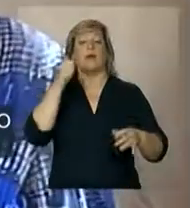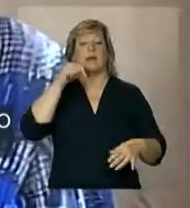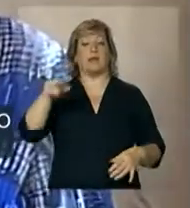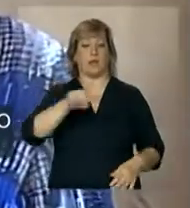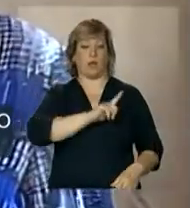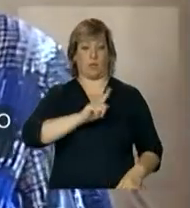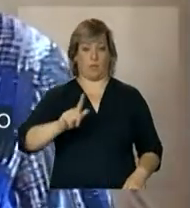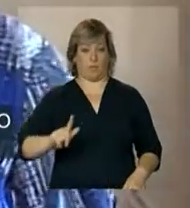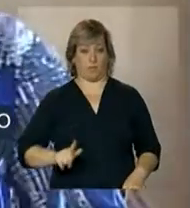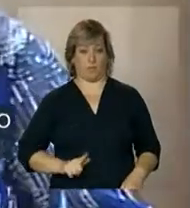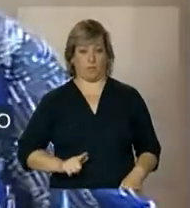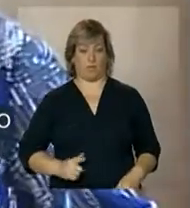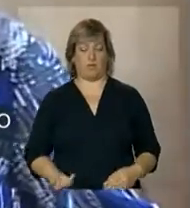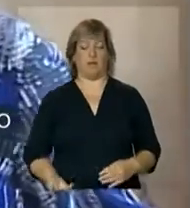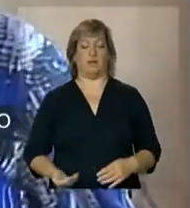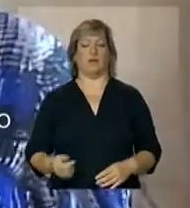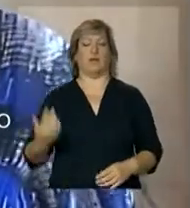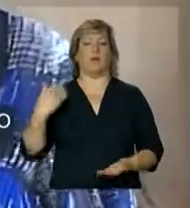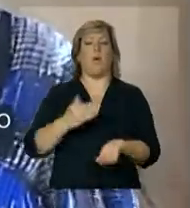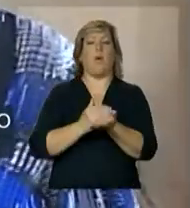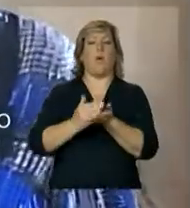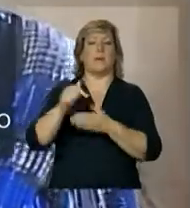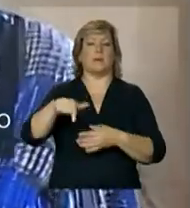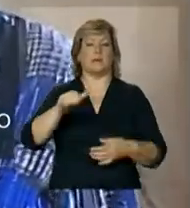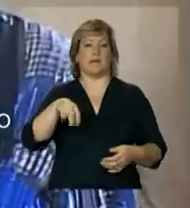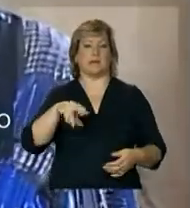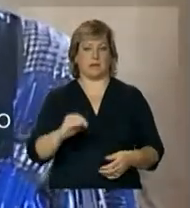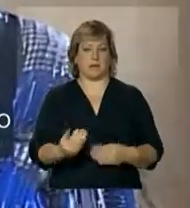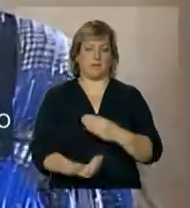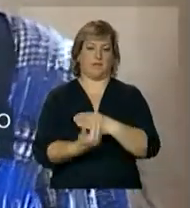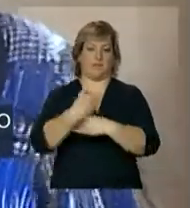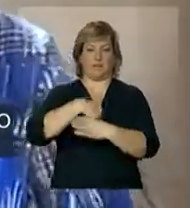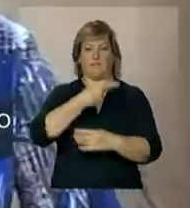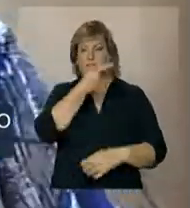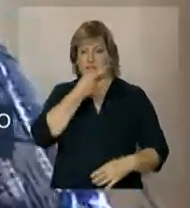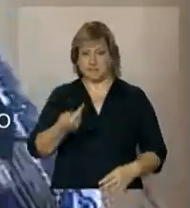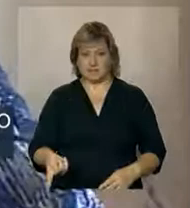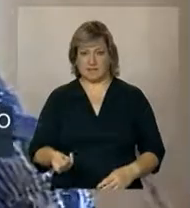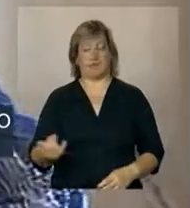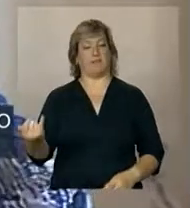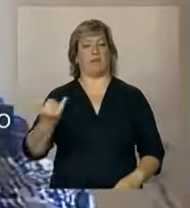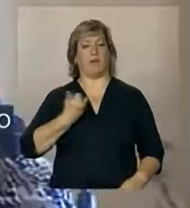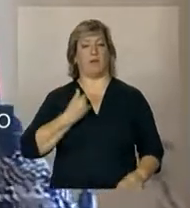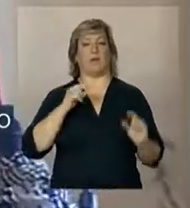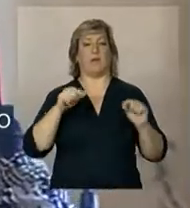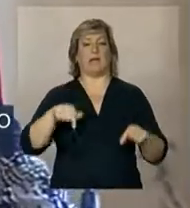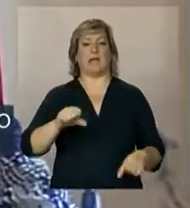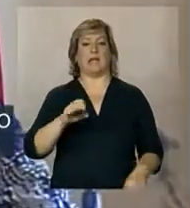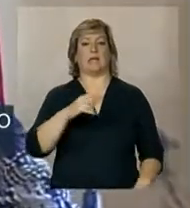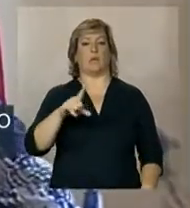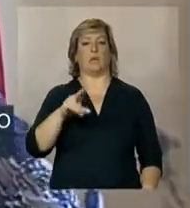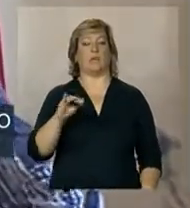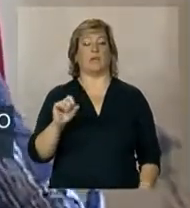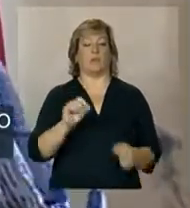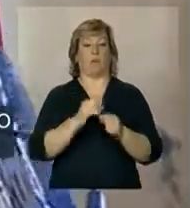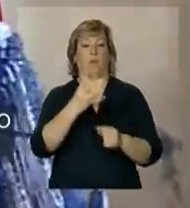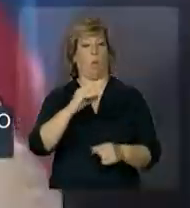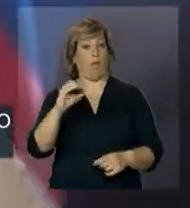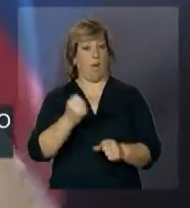em visita no início desse ano, me disse que São Luís fazia 400 anos,